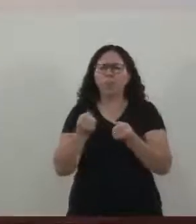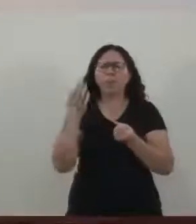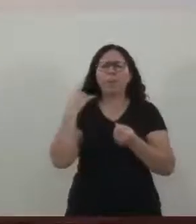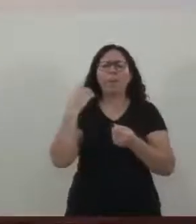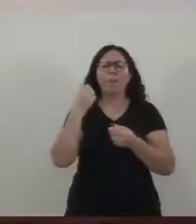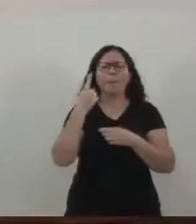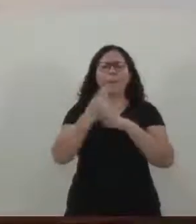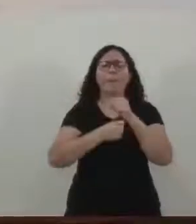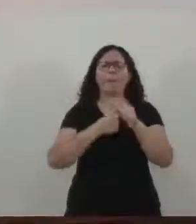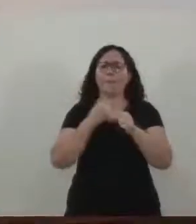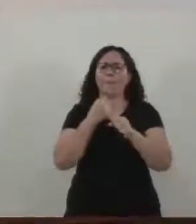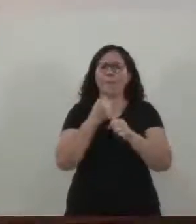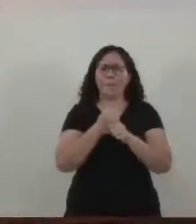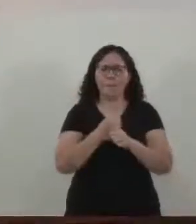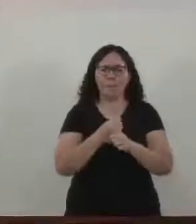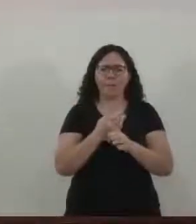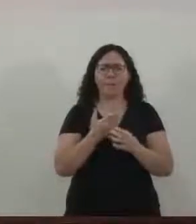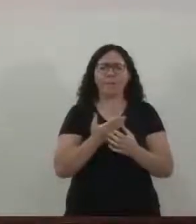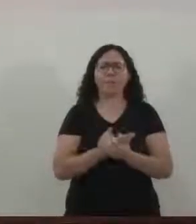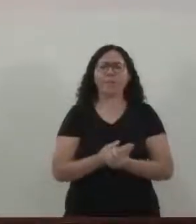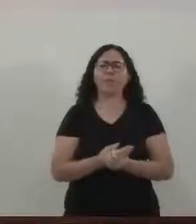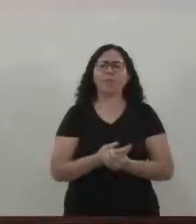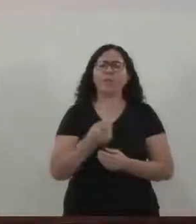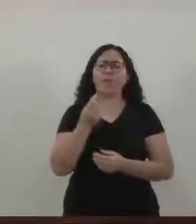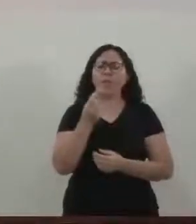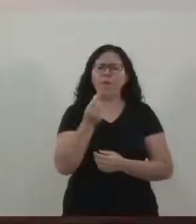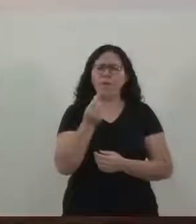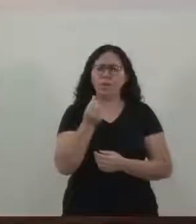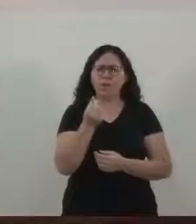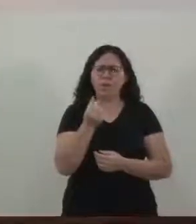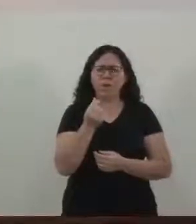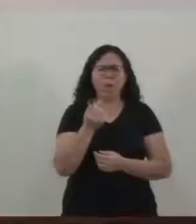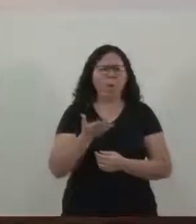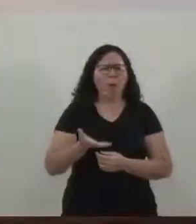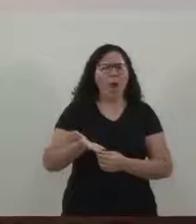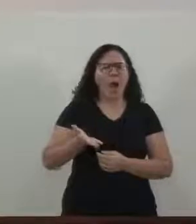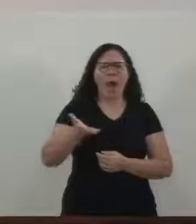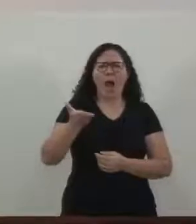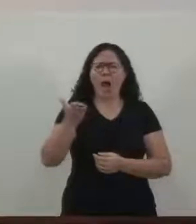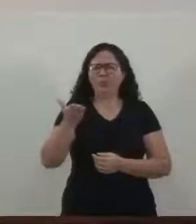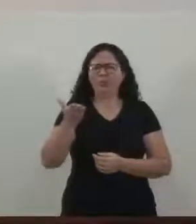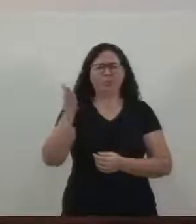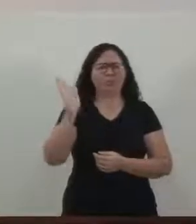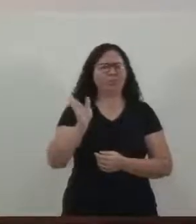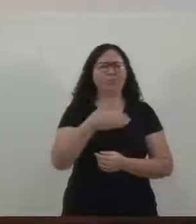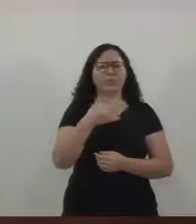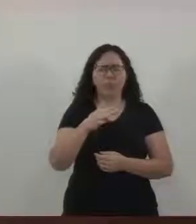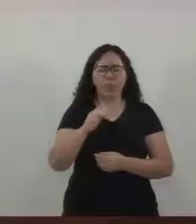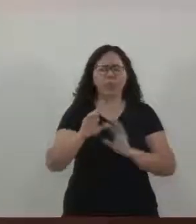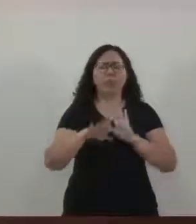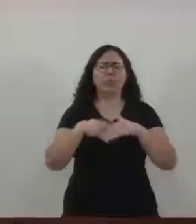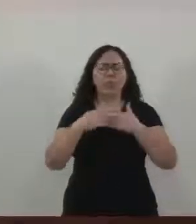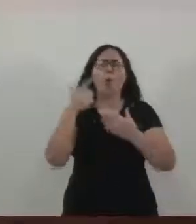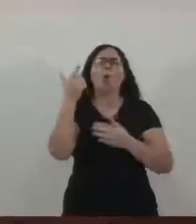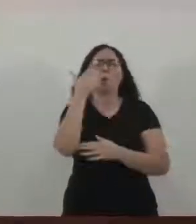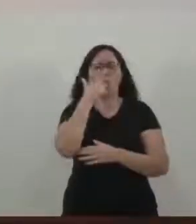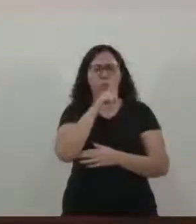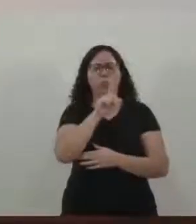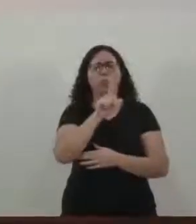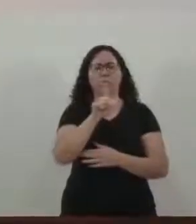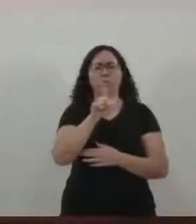ano, eu lembro que não deu certo, né, cara? Acho que o valor era muito alto e foi dispensado, mas no segundo ano, com certeza, nós